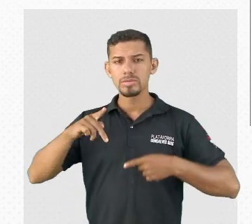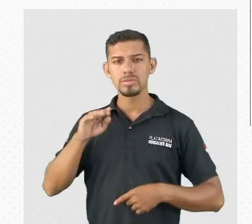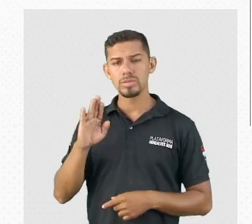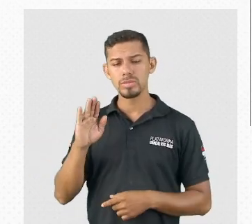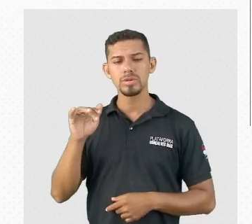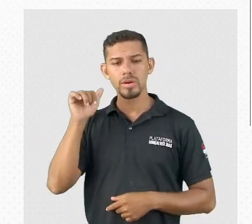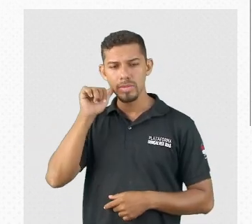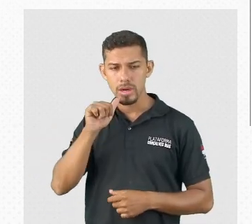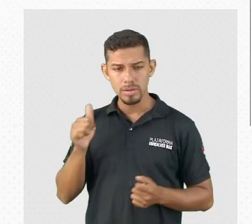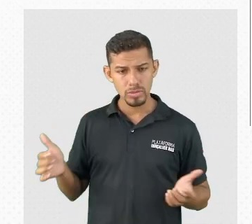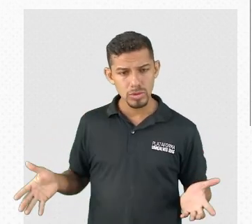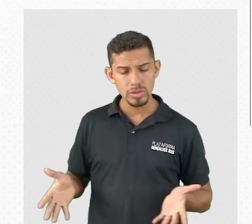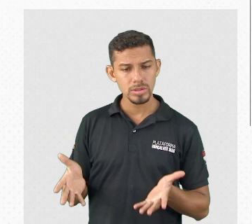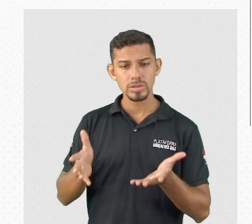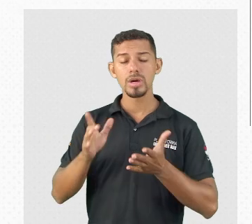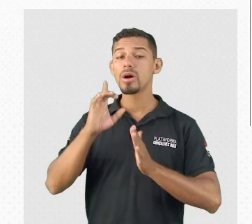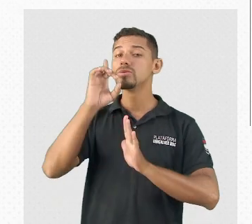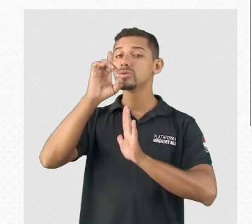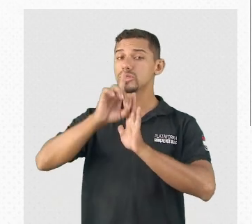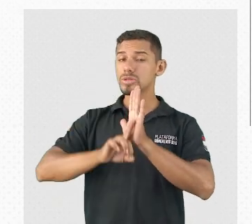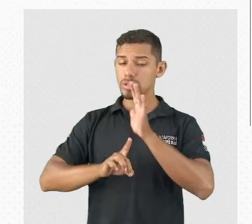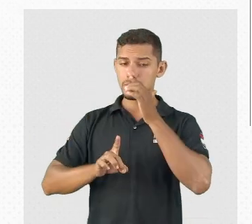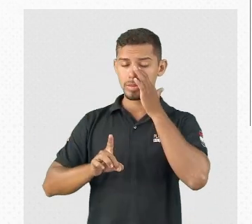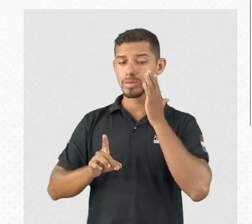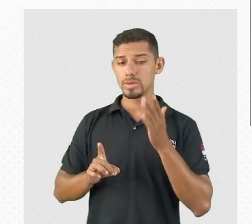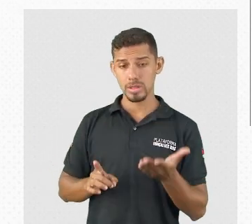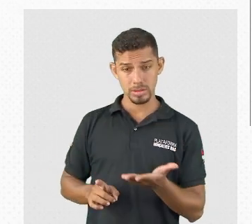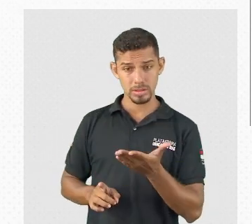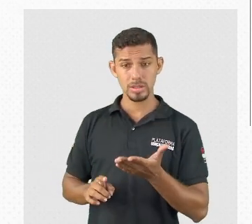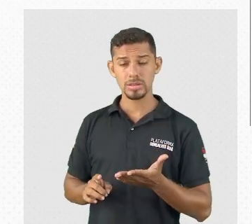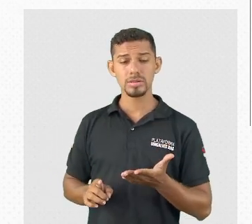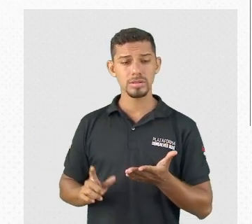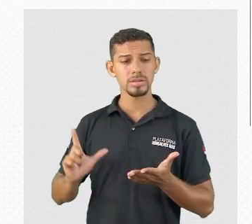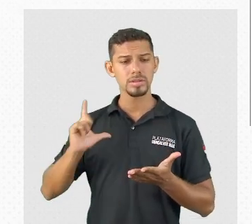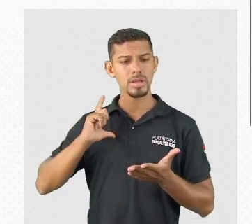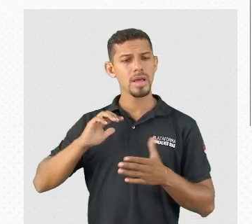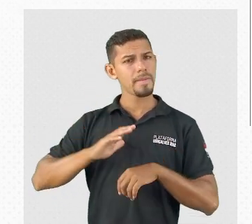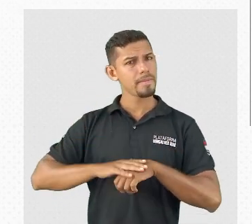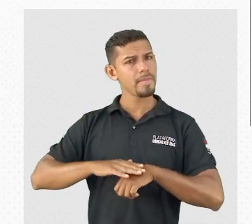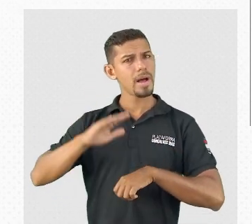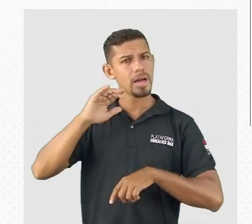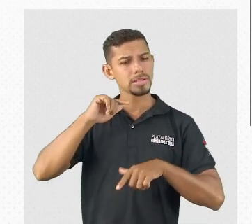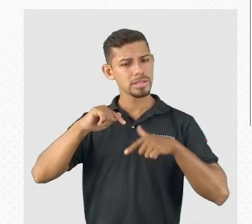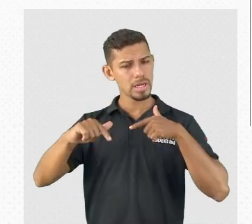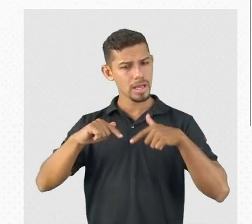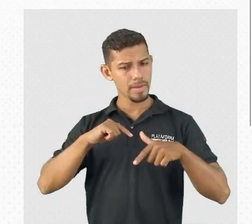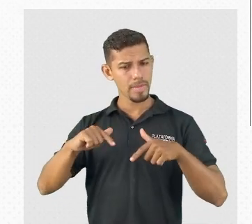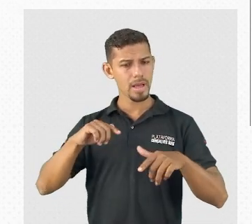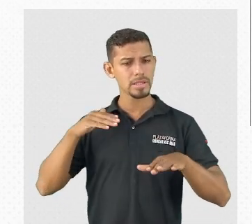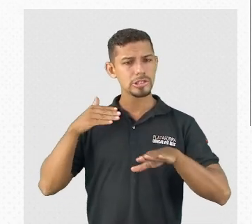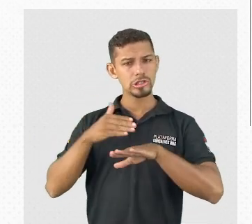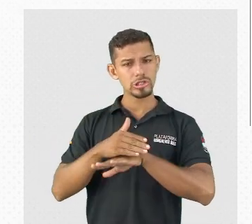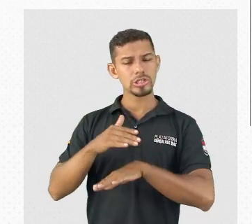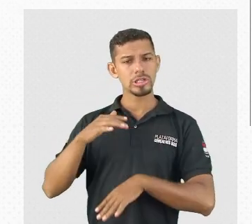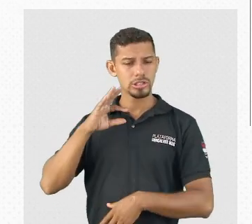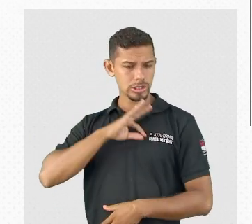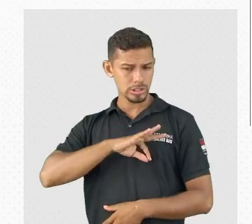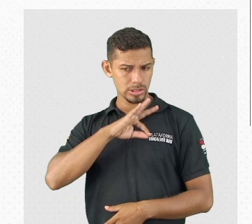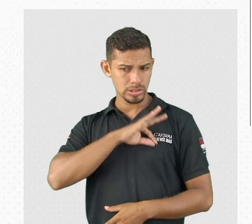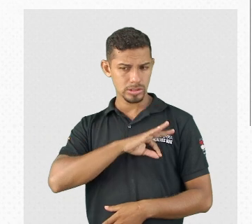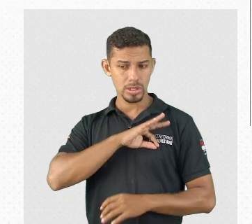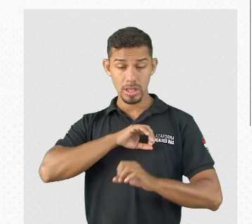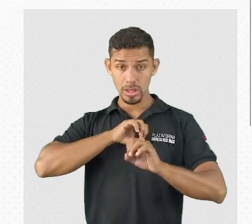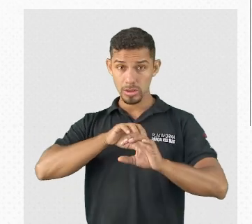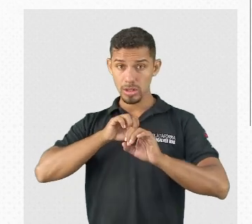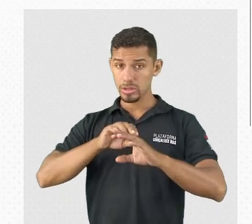para mulheres, ao direito, né, dessas mulheres de terem mais trabalho, acesso à renda, acesso à educação dos